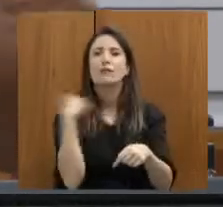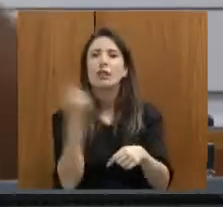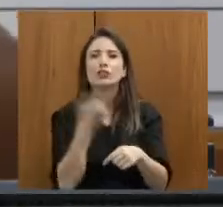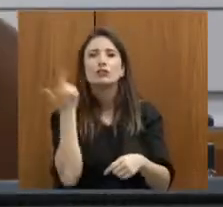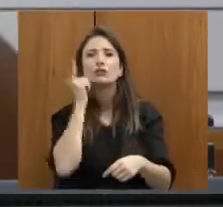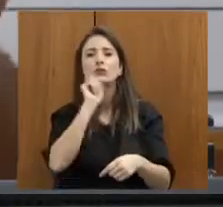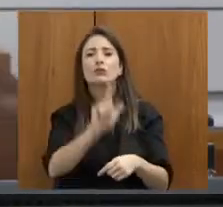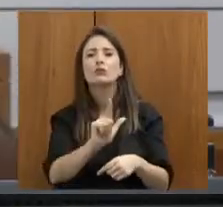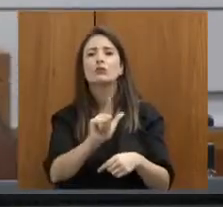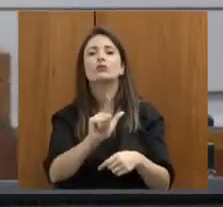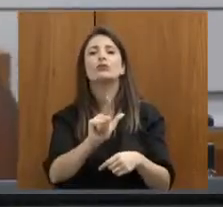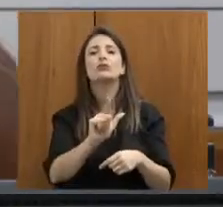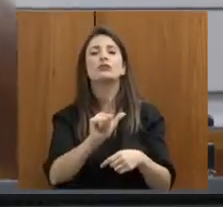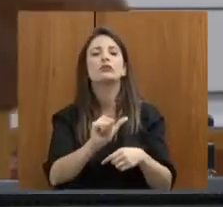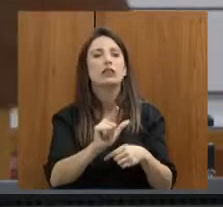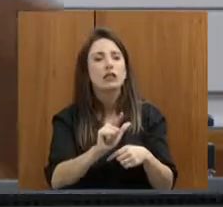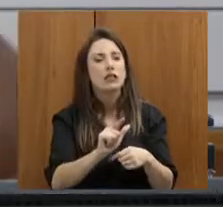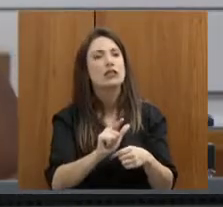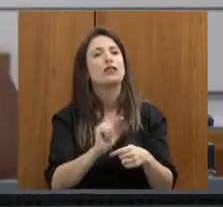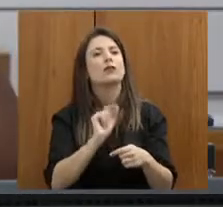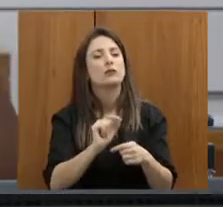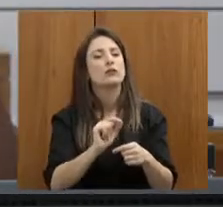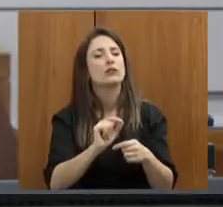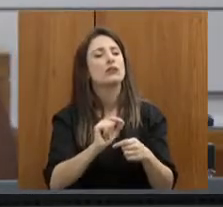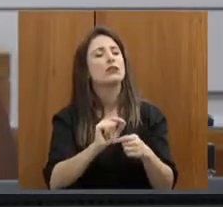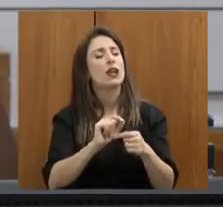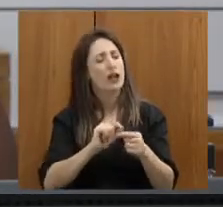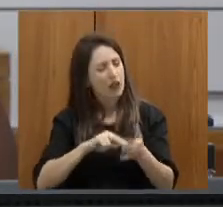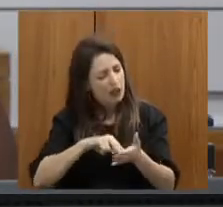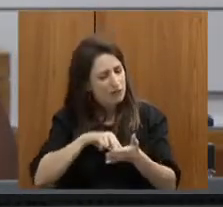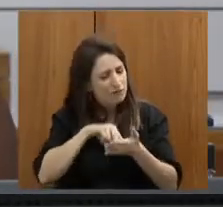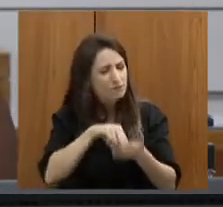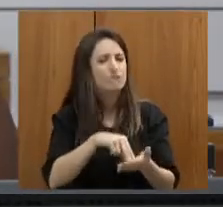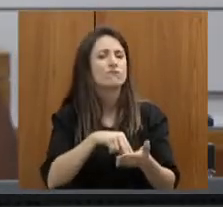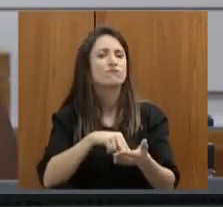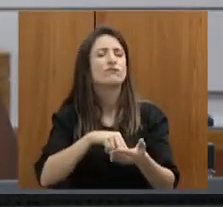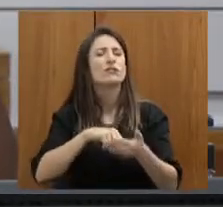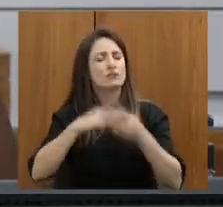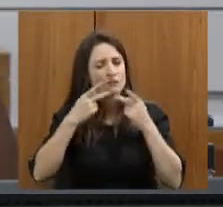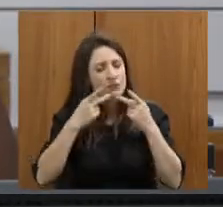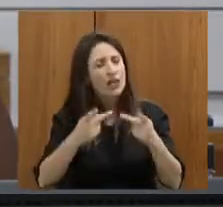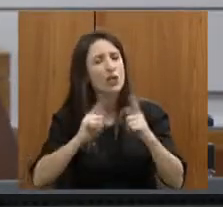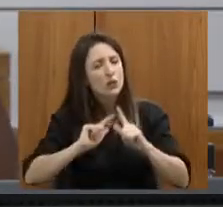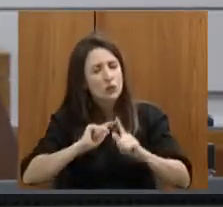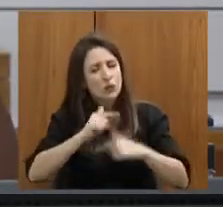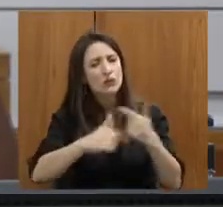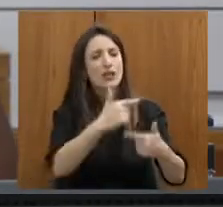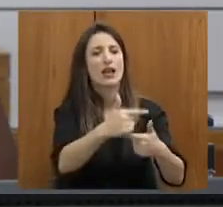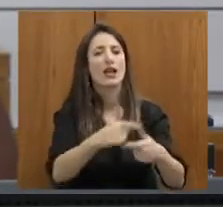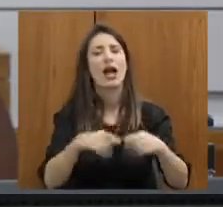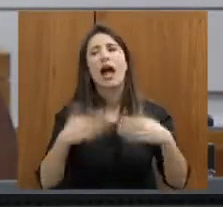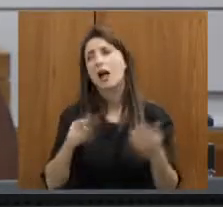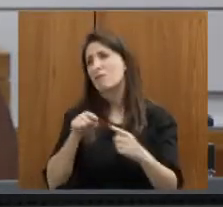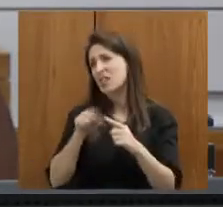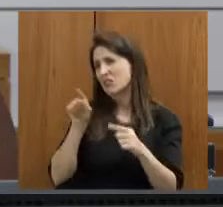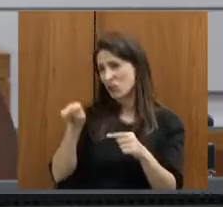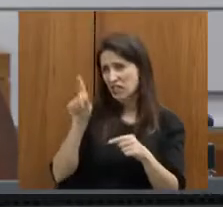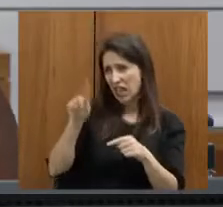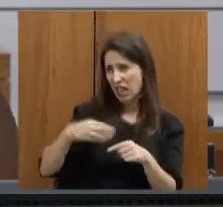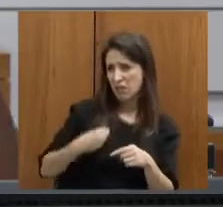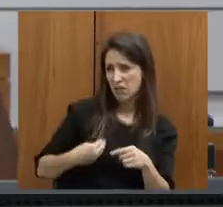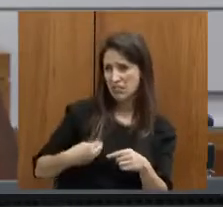não perder essa Deixa disso posicionar quando o povo tradicional para você mas você não é aquele povo Santo